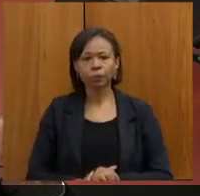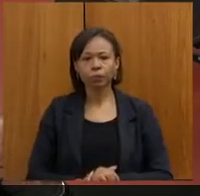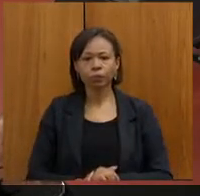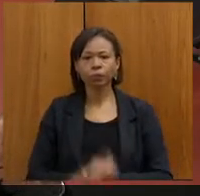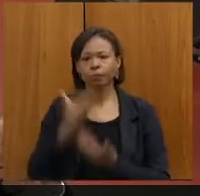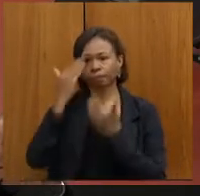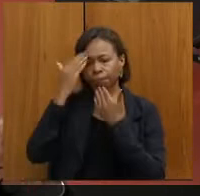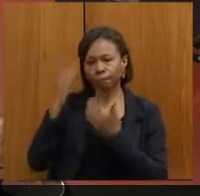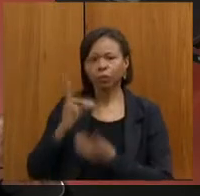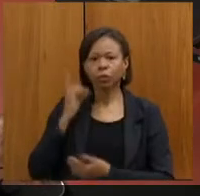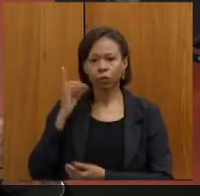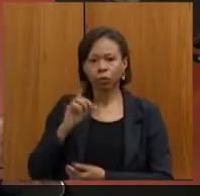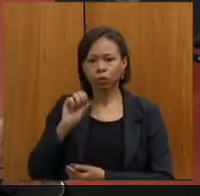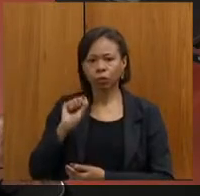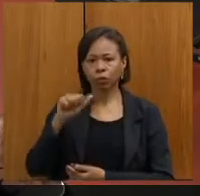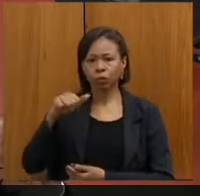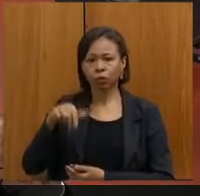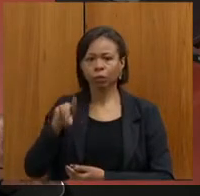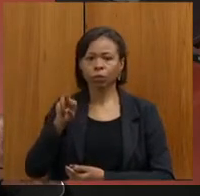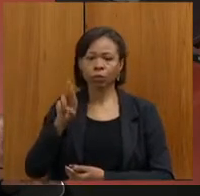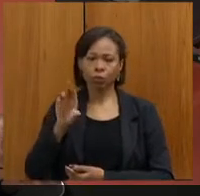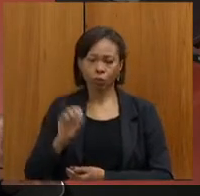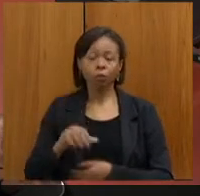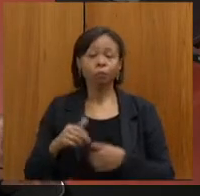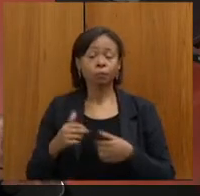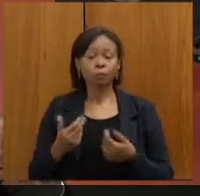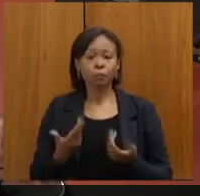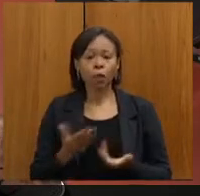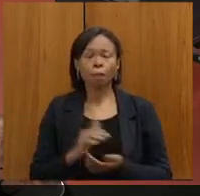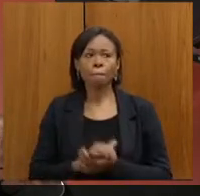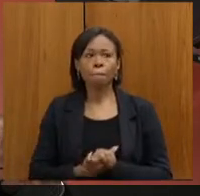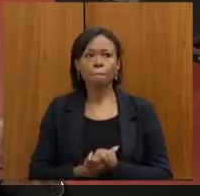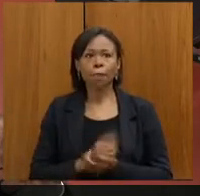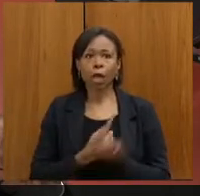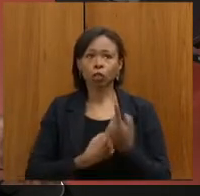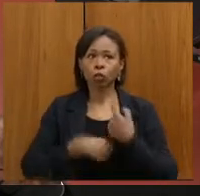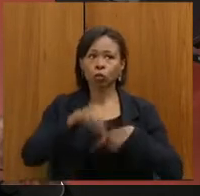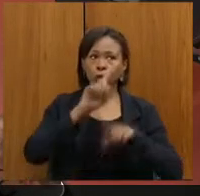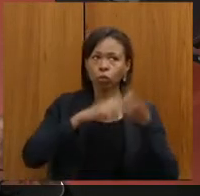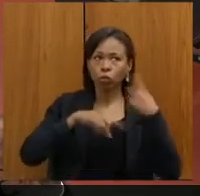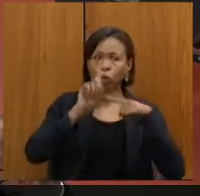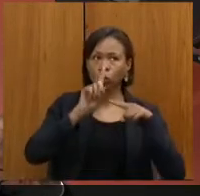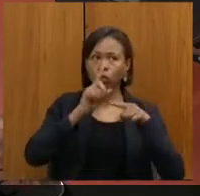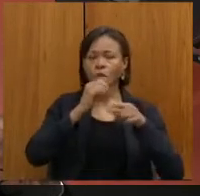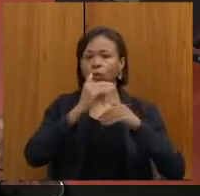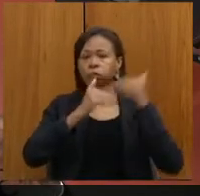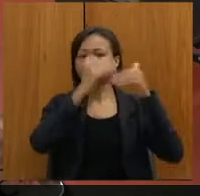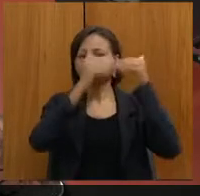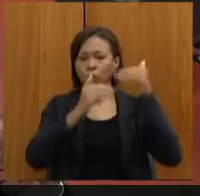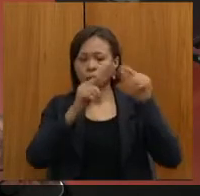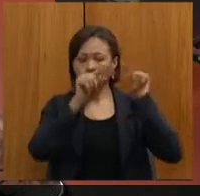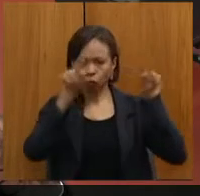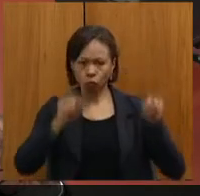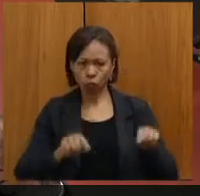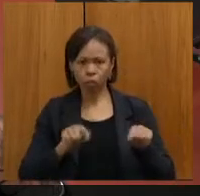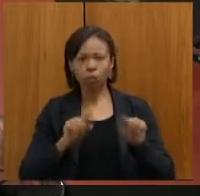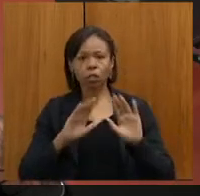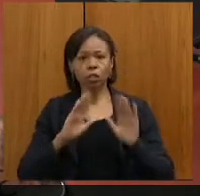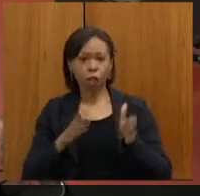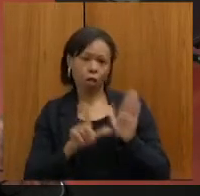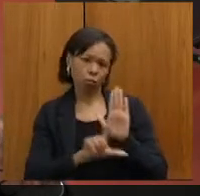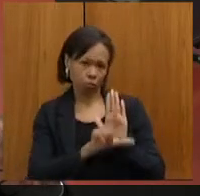obrigado Deputado Coronel Sandro vamos com relação ás promoções e progressões na Renata consignável